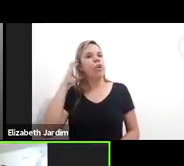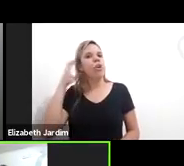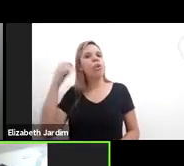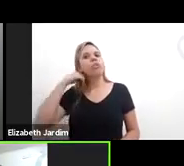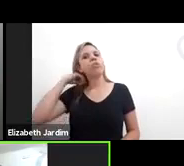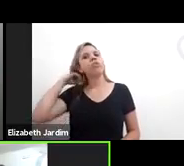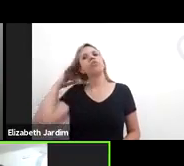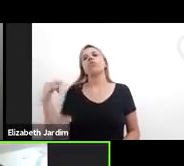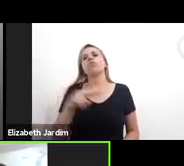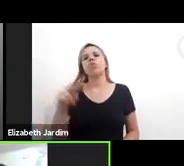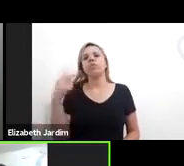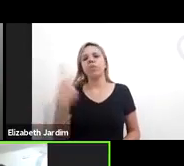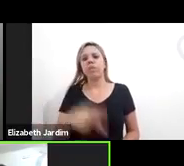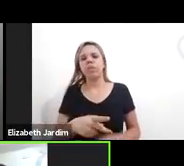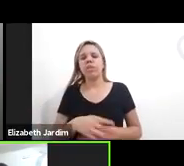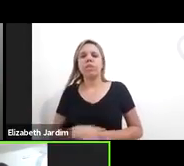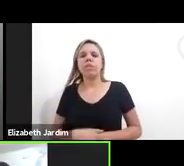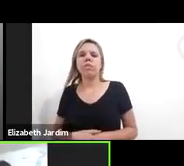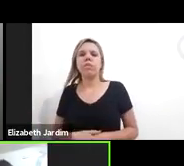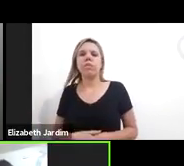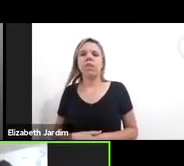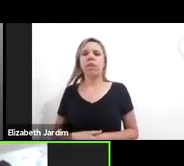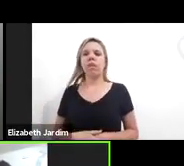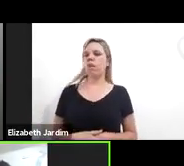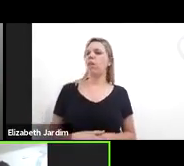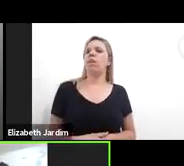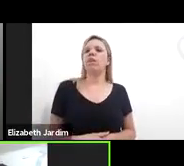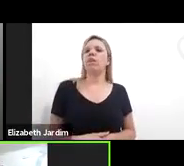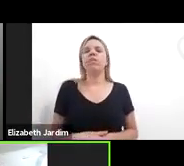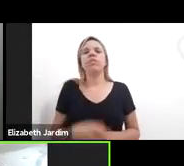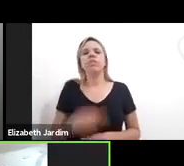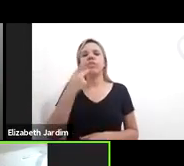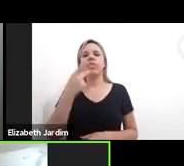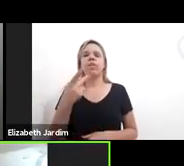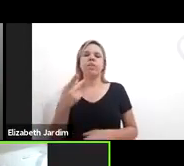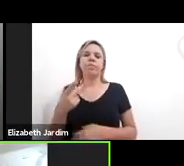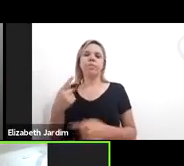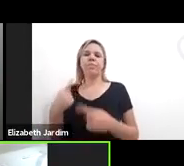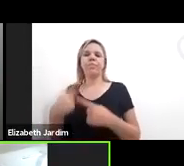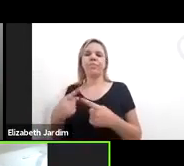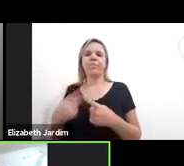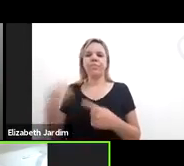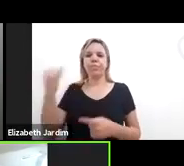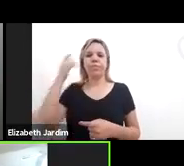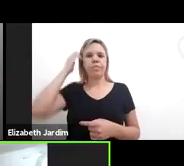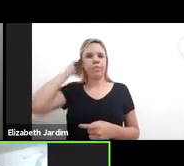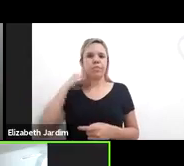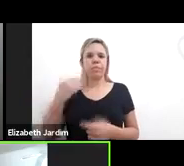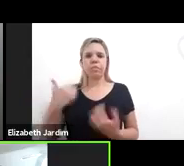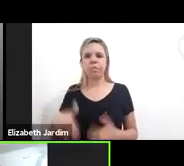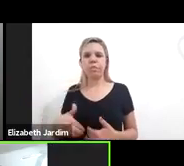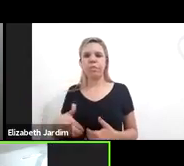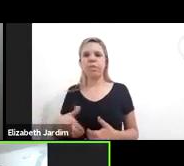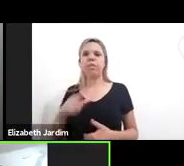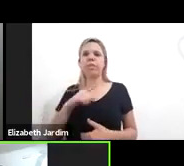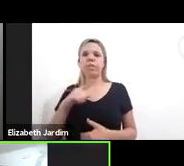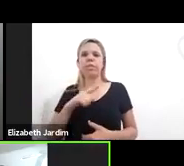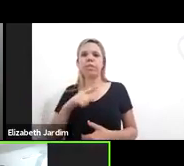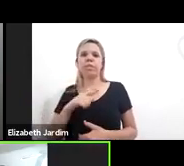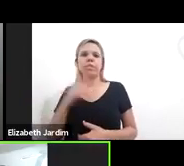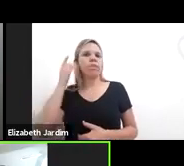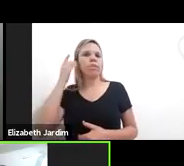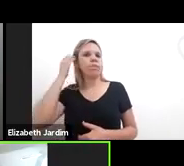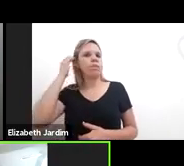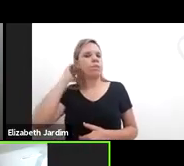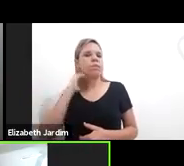é Lívia Mistalden, lembrei de falar sobre isso, porque foi muito importante para mim que ela tenha... que a minha